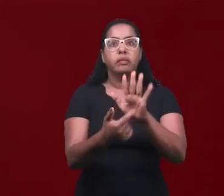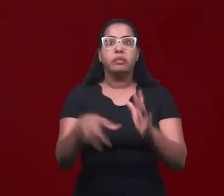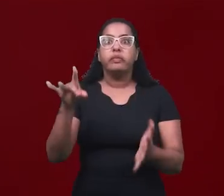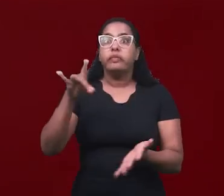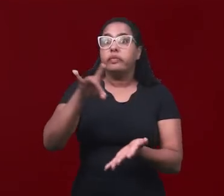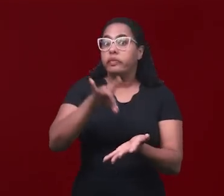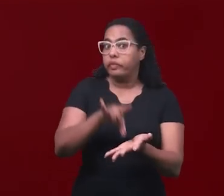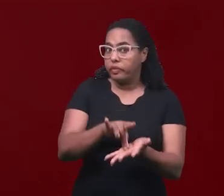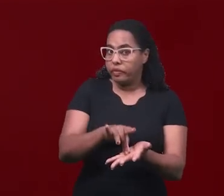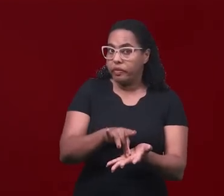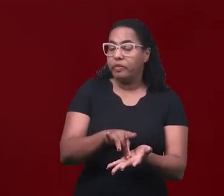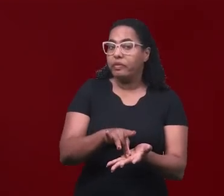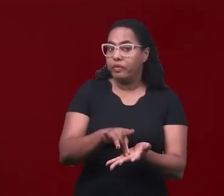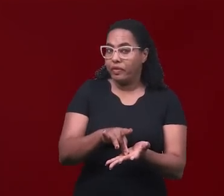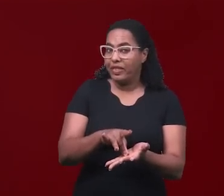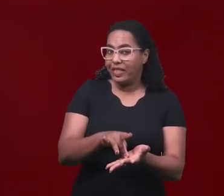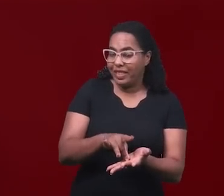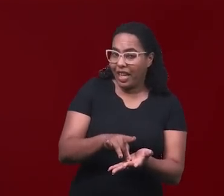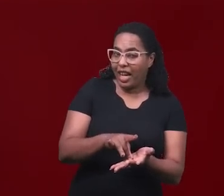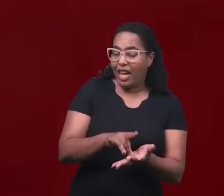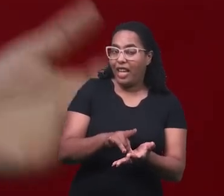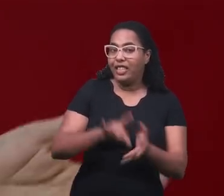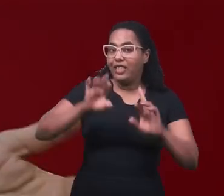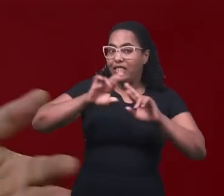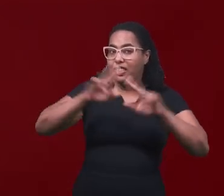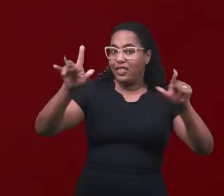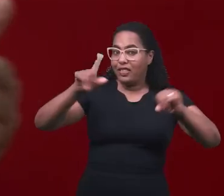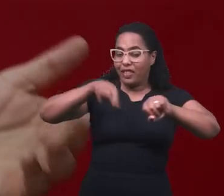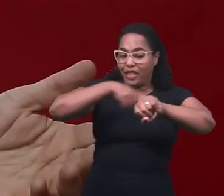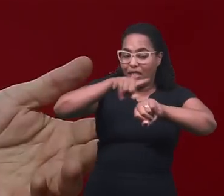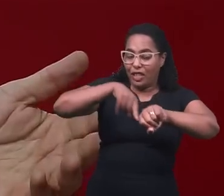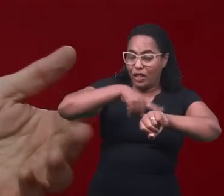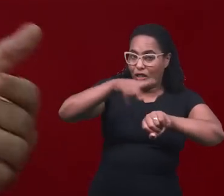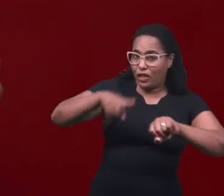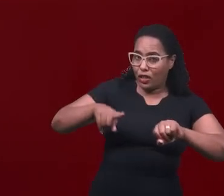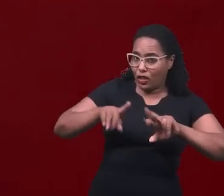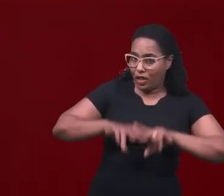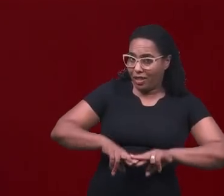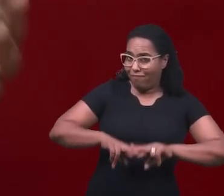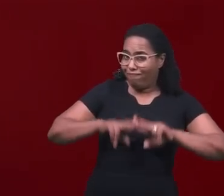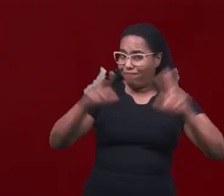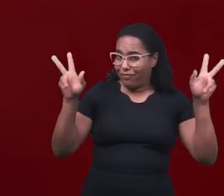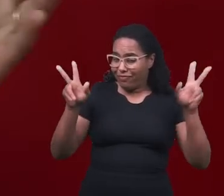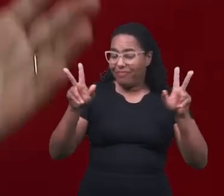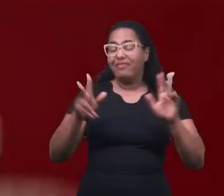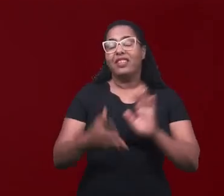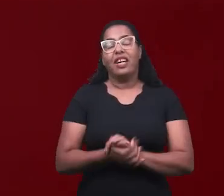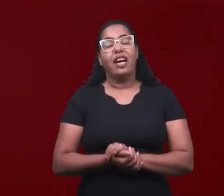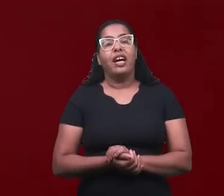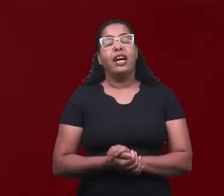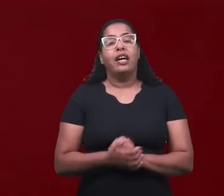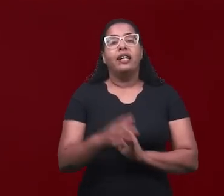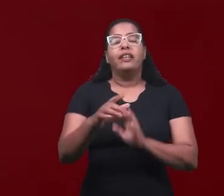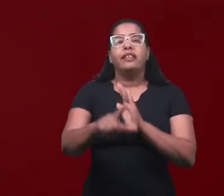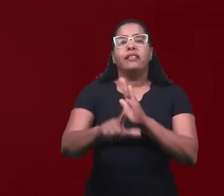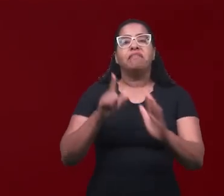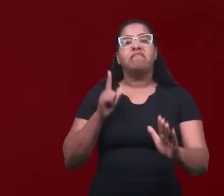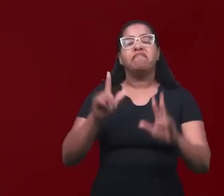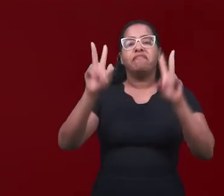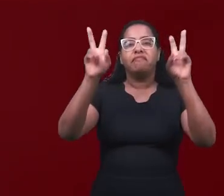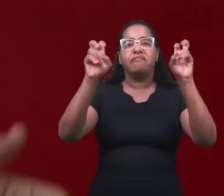de uma realidade de fuso horário, de diferença de fuso horário muito grande, né? Antes da gente entrar nos assuntos